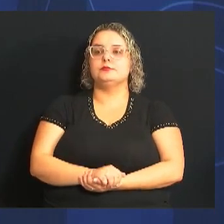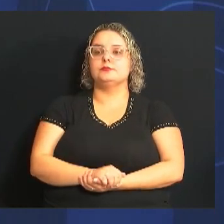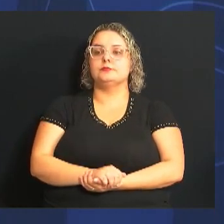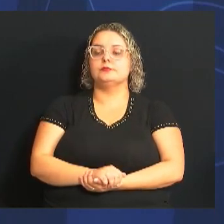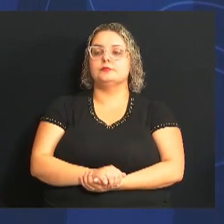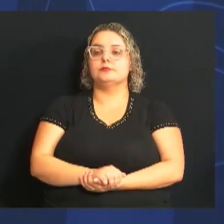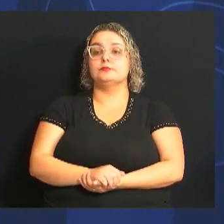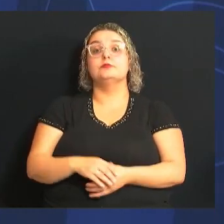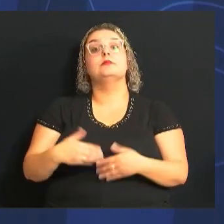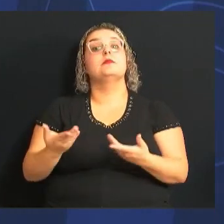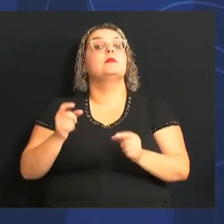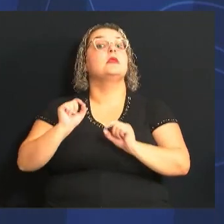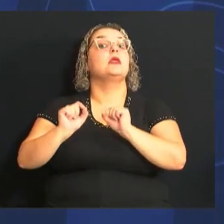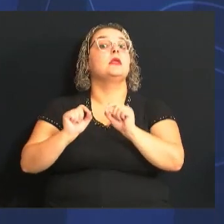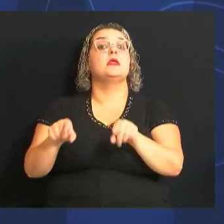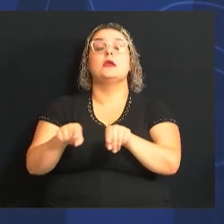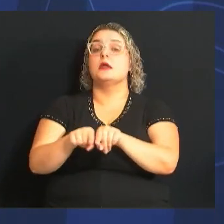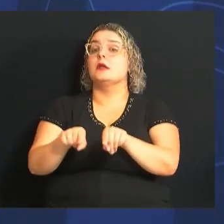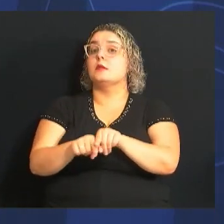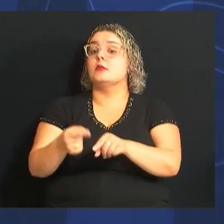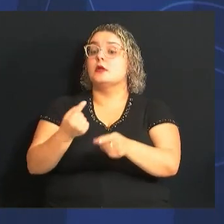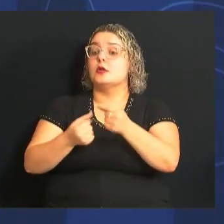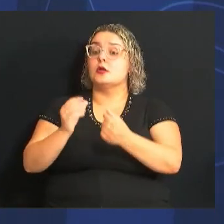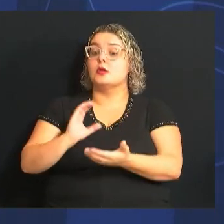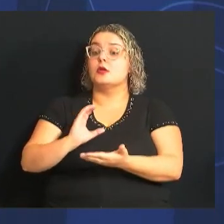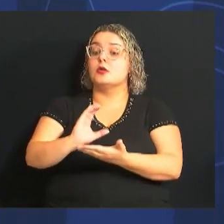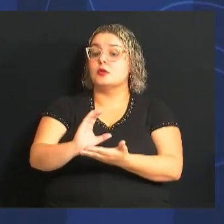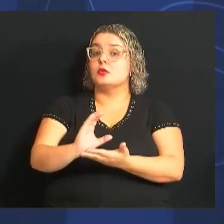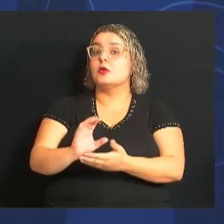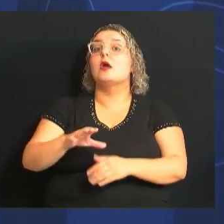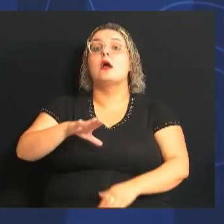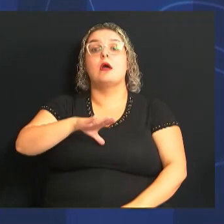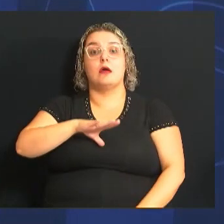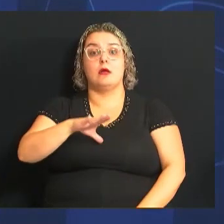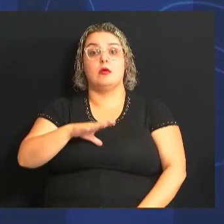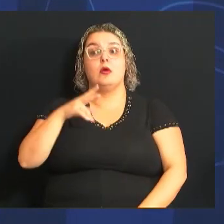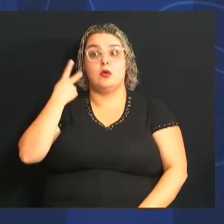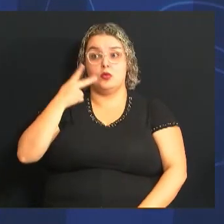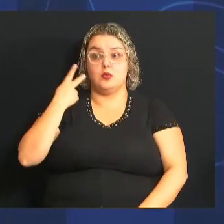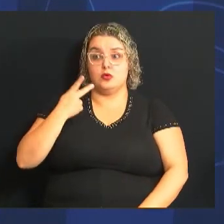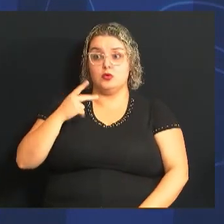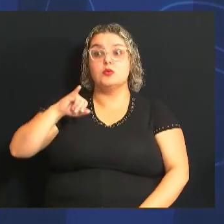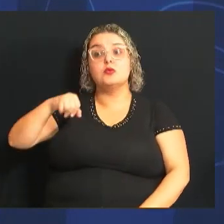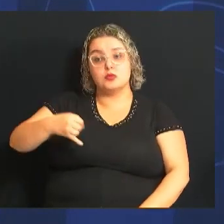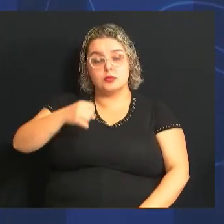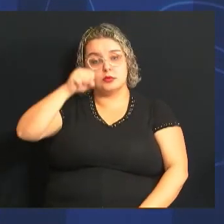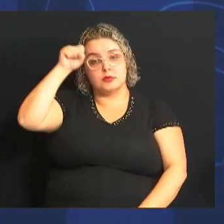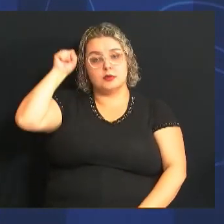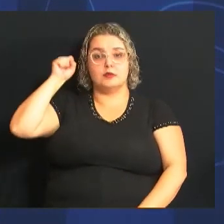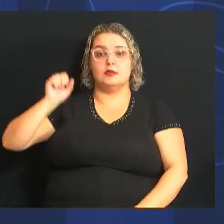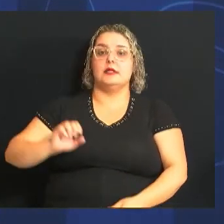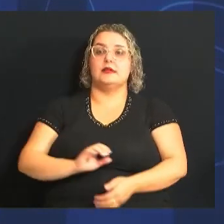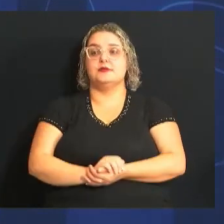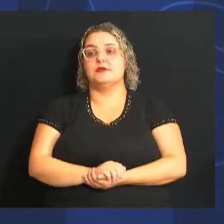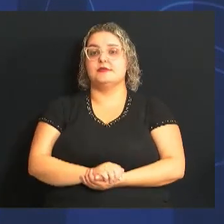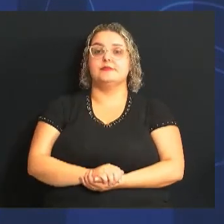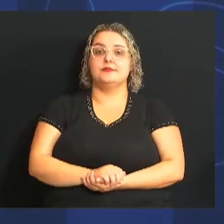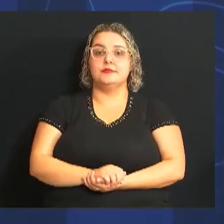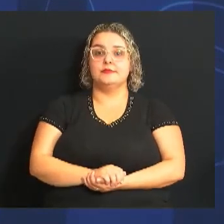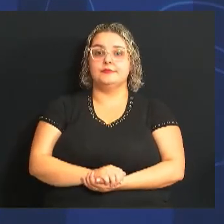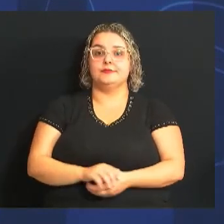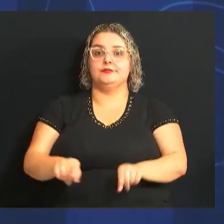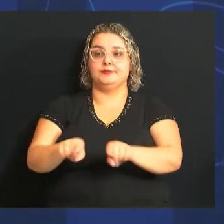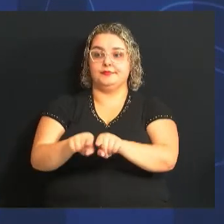E quem também destinou verbas ao município foi o vereador Juscelino da Barbarense, ainda com as